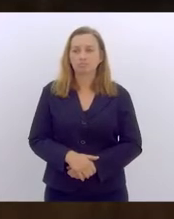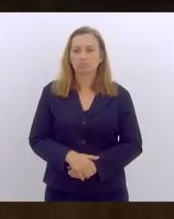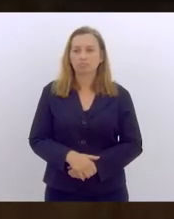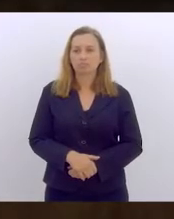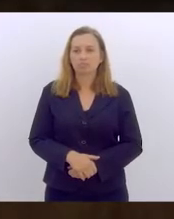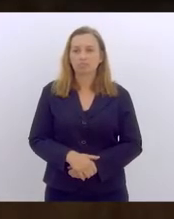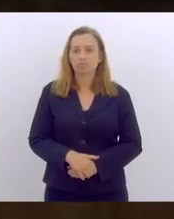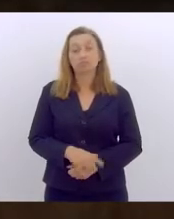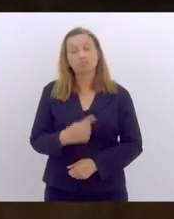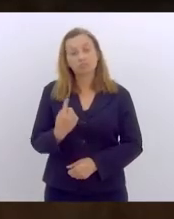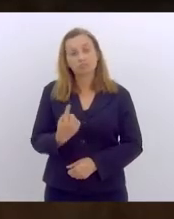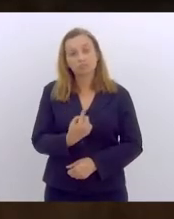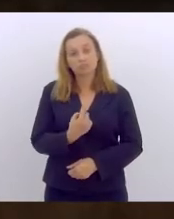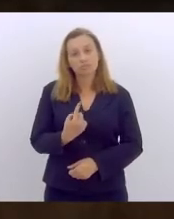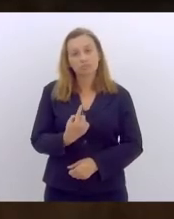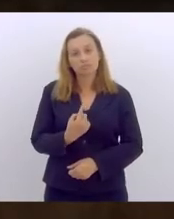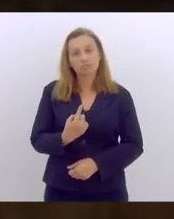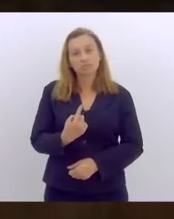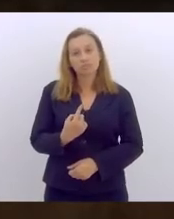Nós levantamos